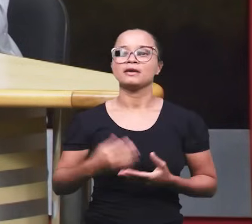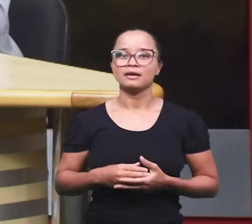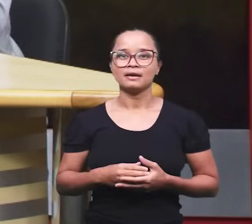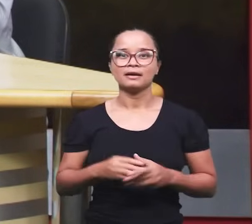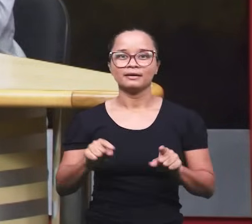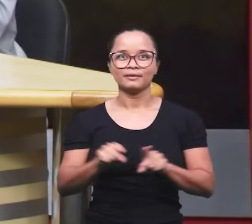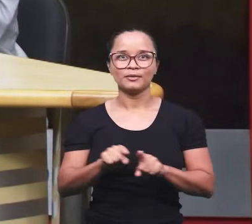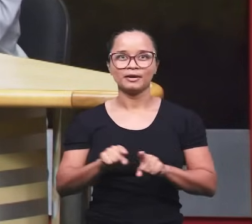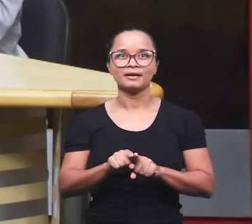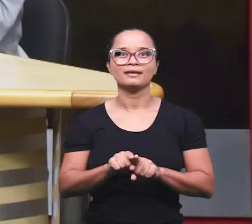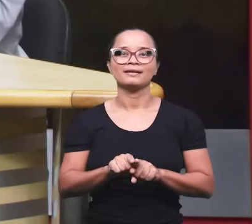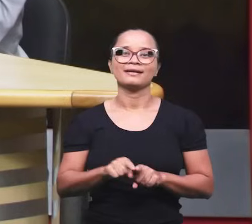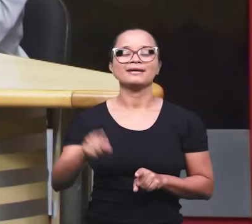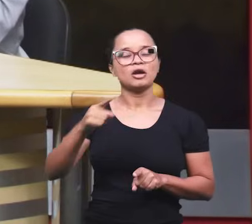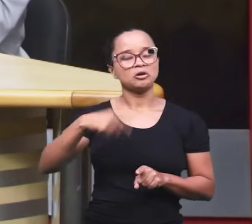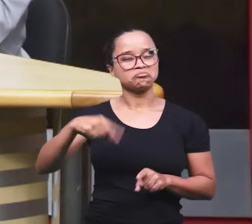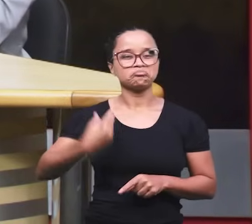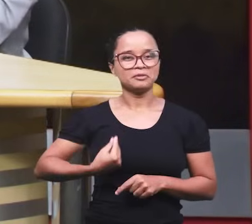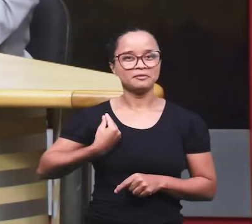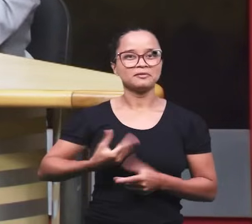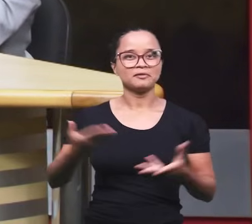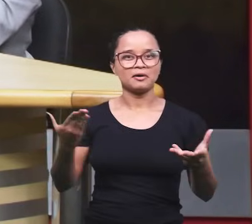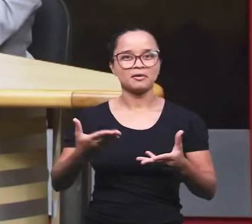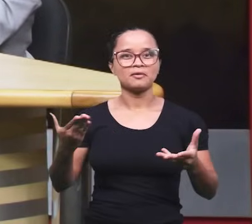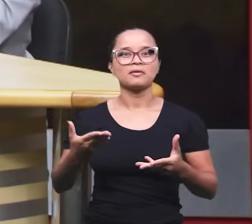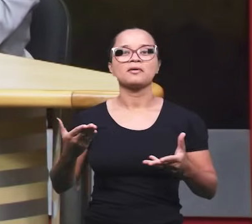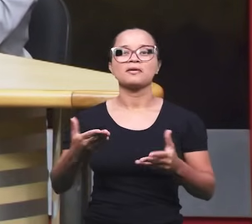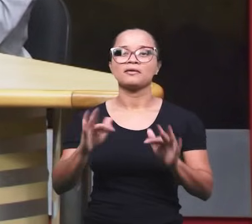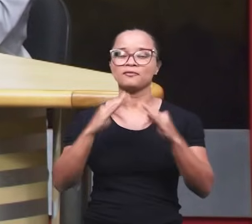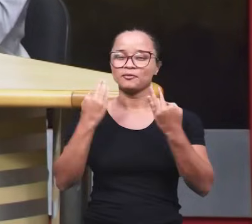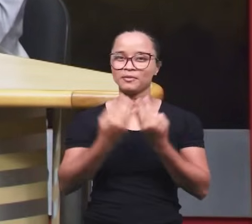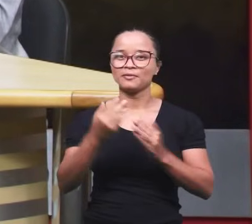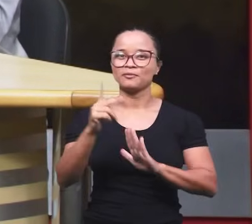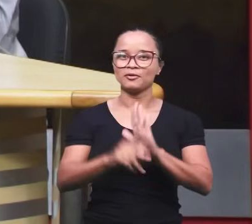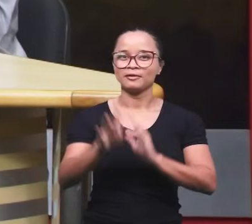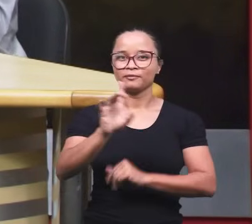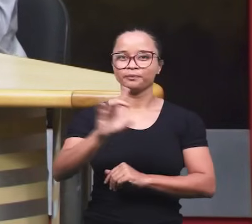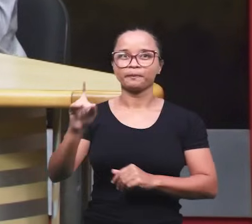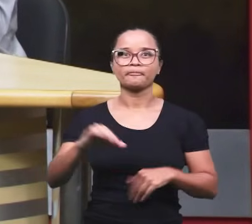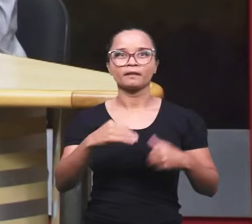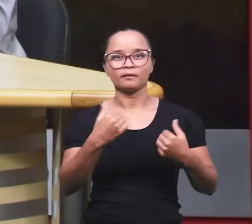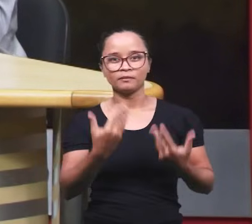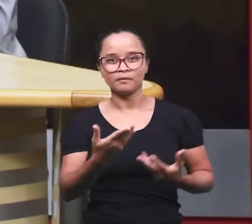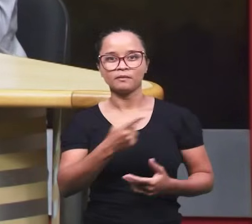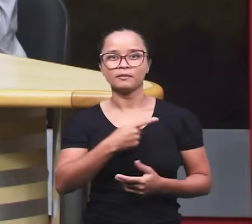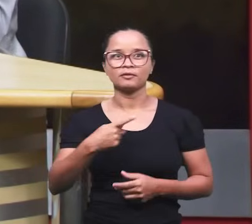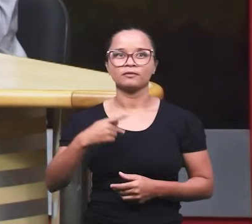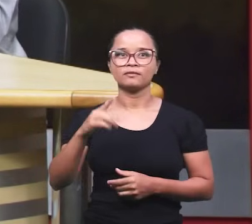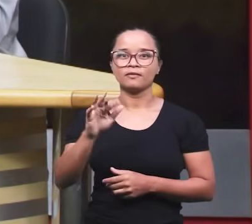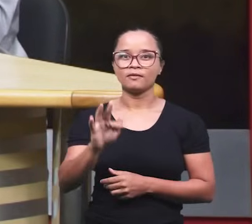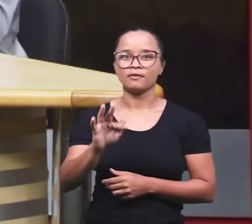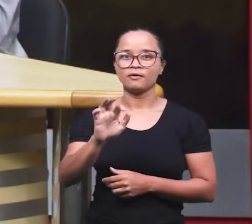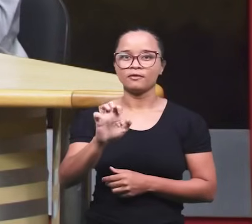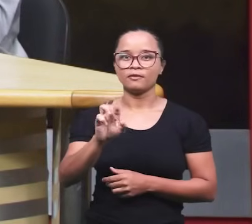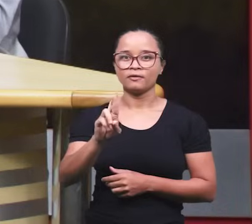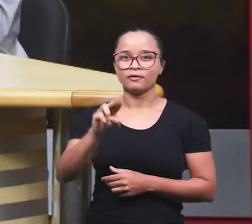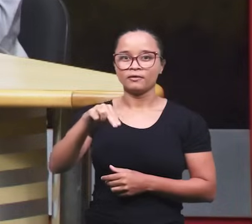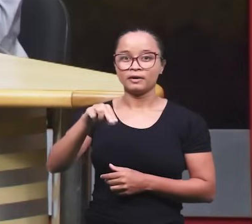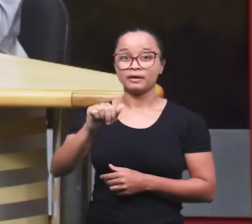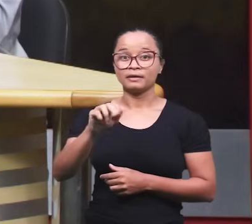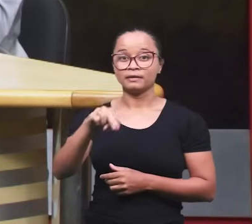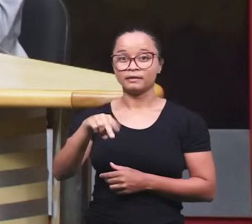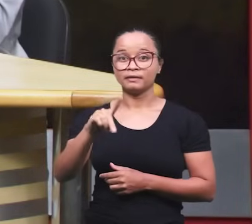né estamos aqui família projeto de Deus amém pastor Fernando Almeida P Senhor Fernando seja bem-vindo paz senhor Josias Ricardo